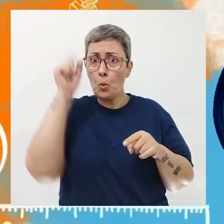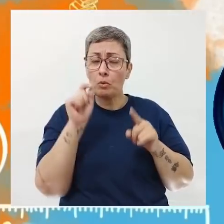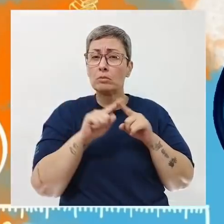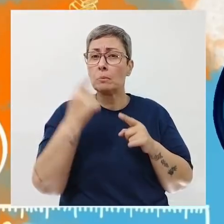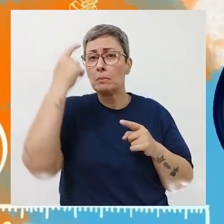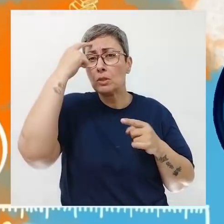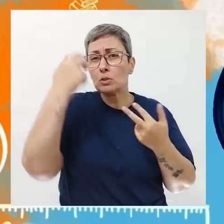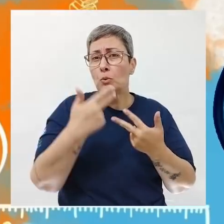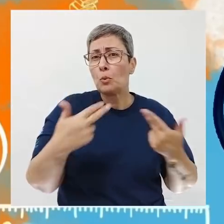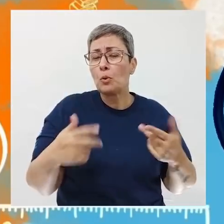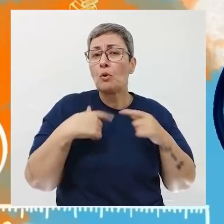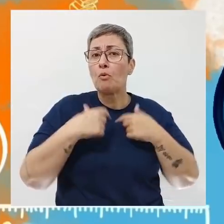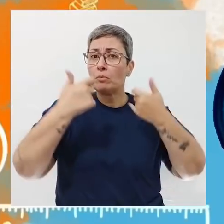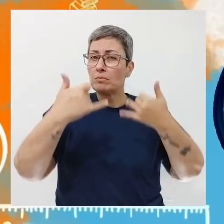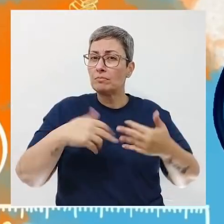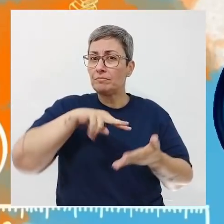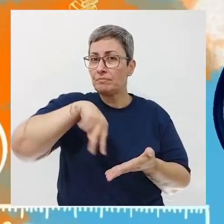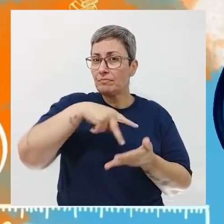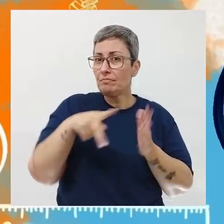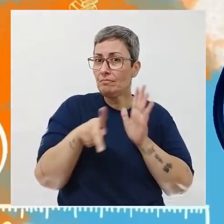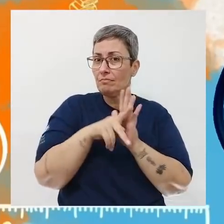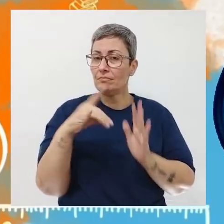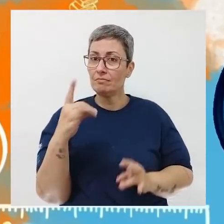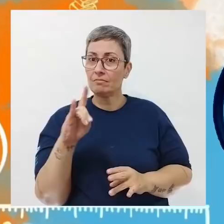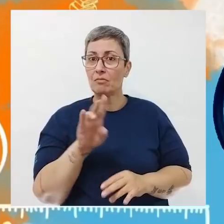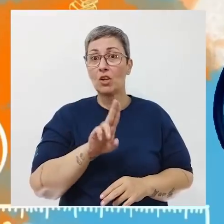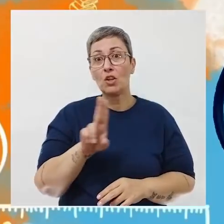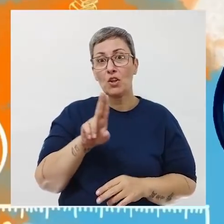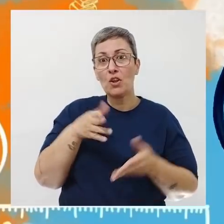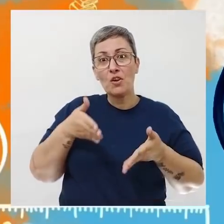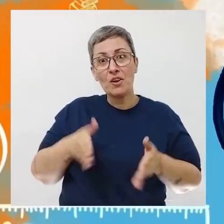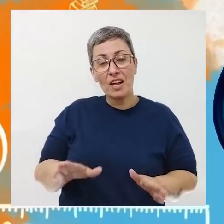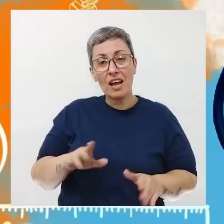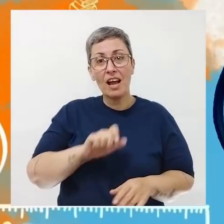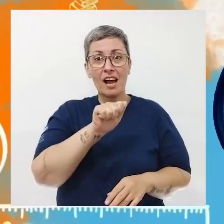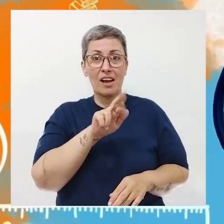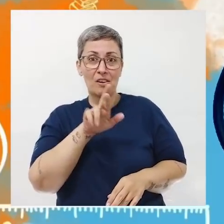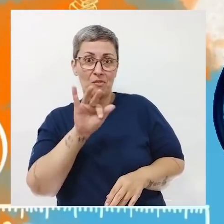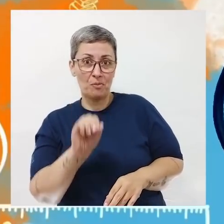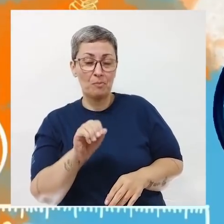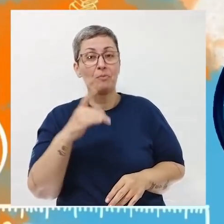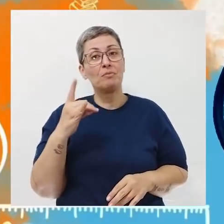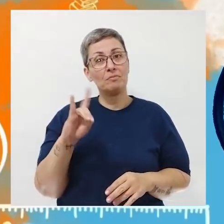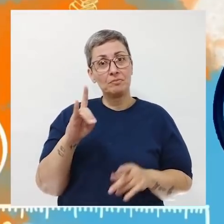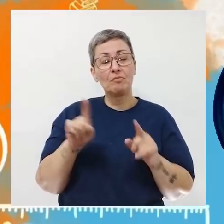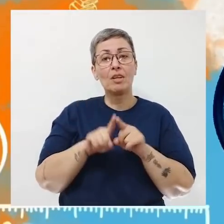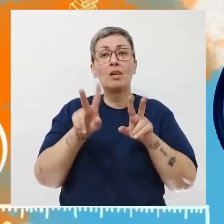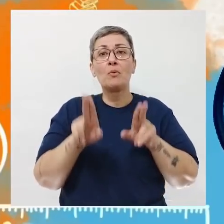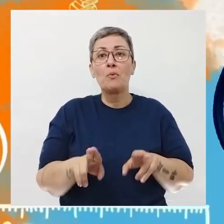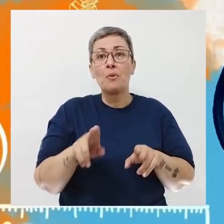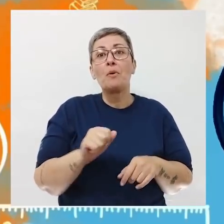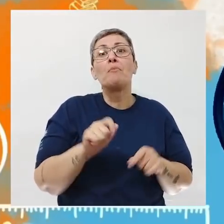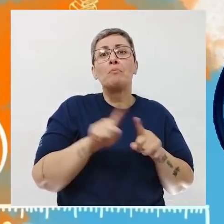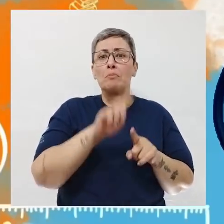Pensando em tudo isso, hoje vamos falar de uma dança boliviana chamada saia afro-boliviana. Assim como no